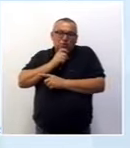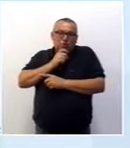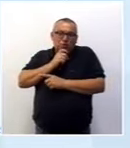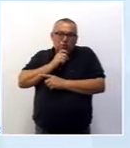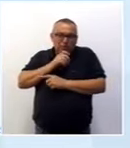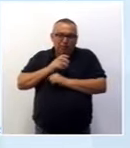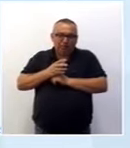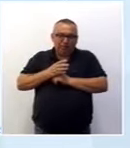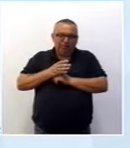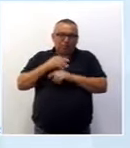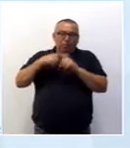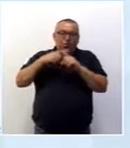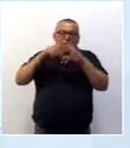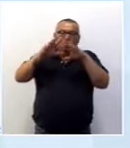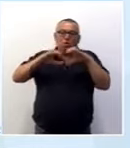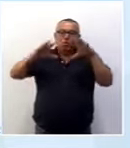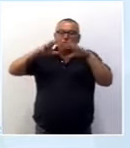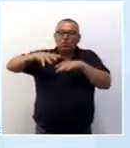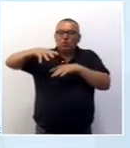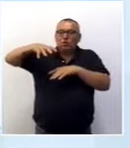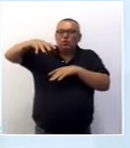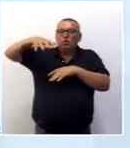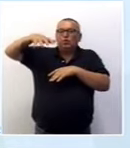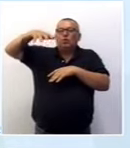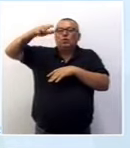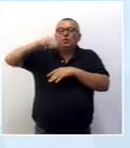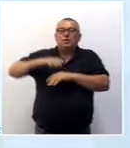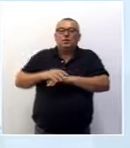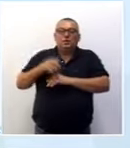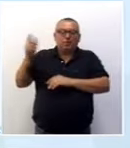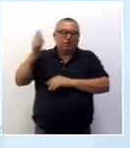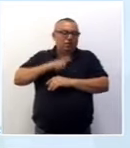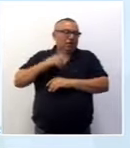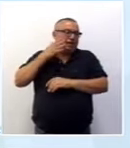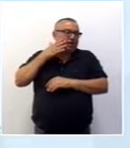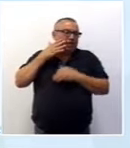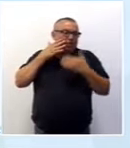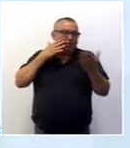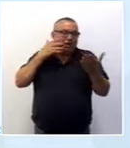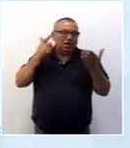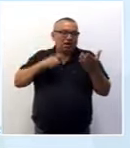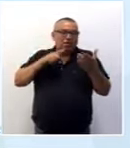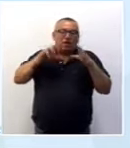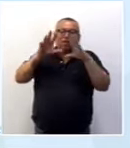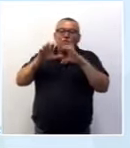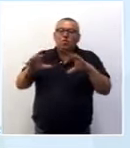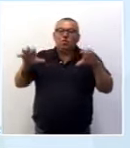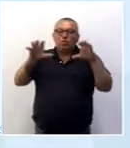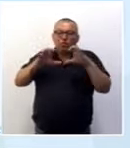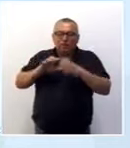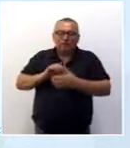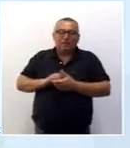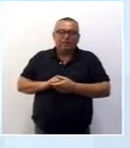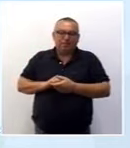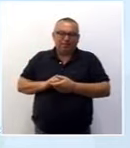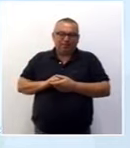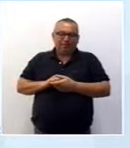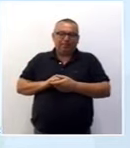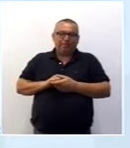altas estão as nuvens, né? Então, indiretamente aí, a gente consegue saber onde estão as nuvens, né? Mais altas, mais